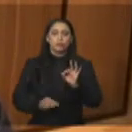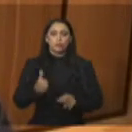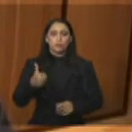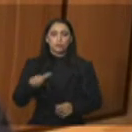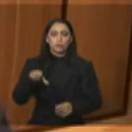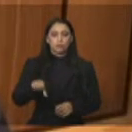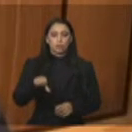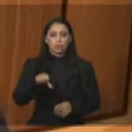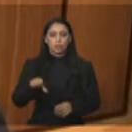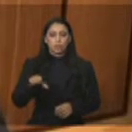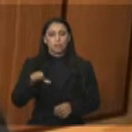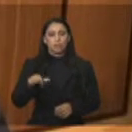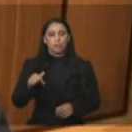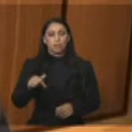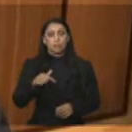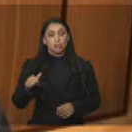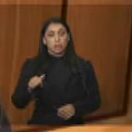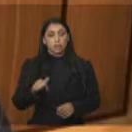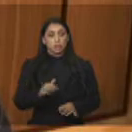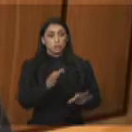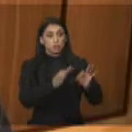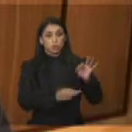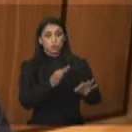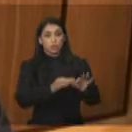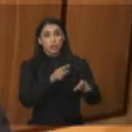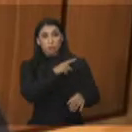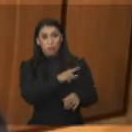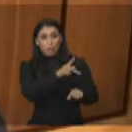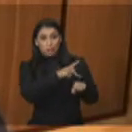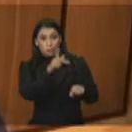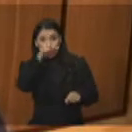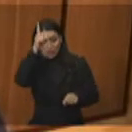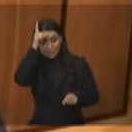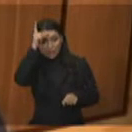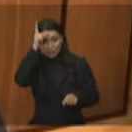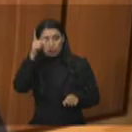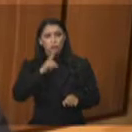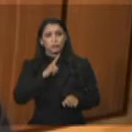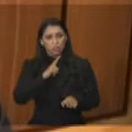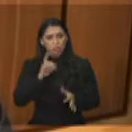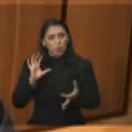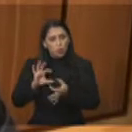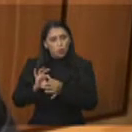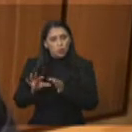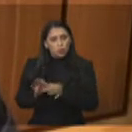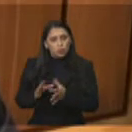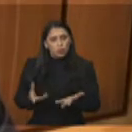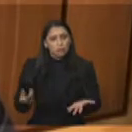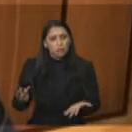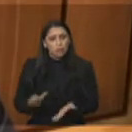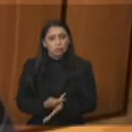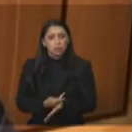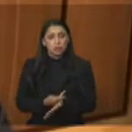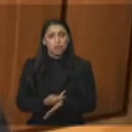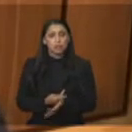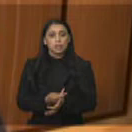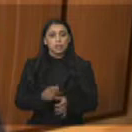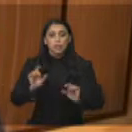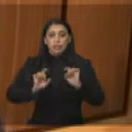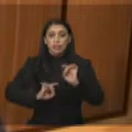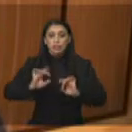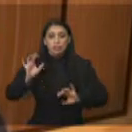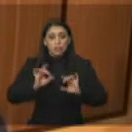do Tribunal Constitucional Alemão, teve um contexto concreto de surgimento. Especialmente os contornos